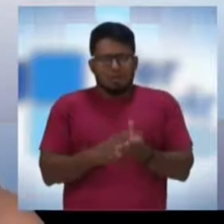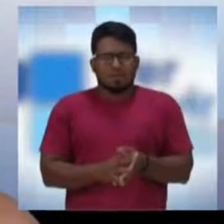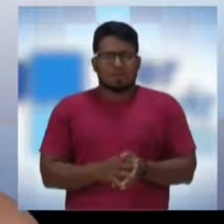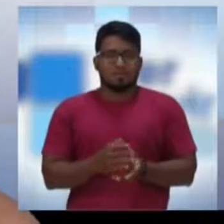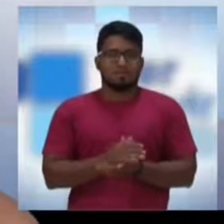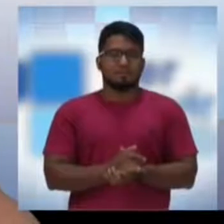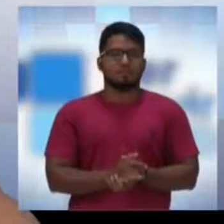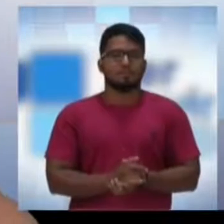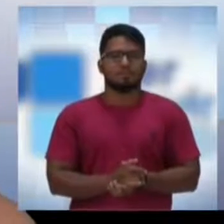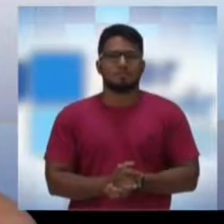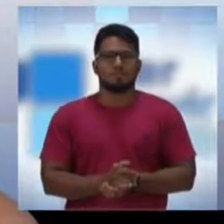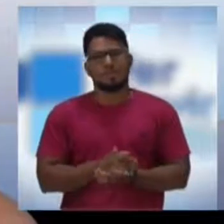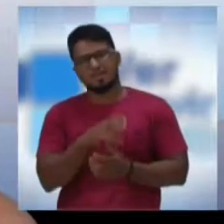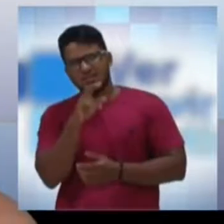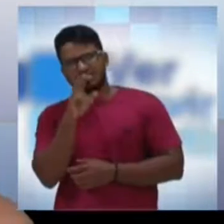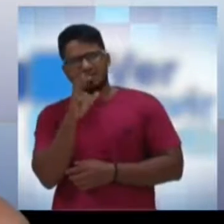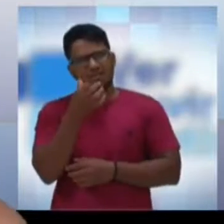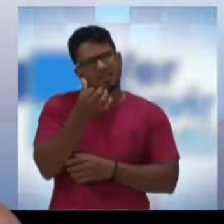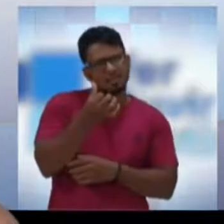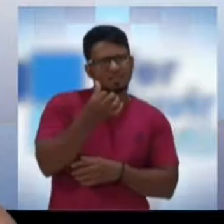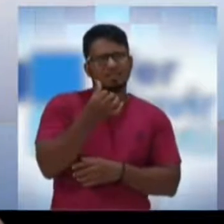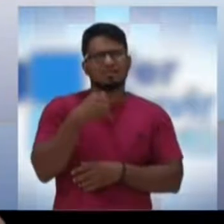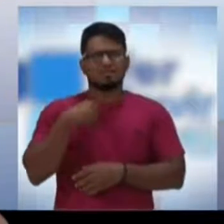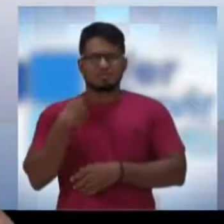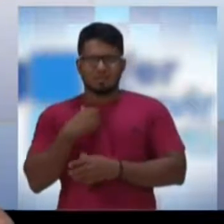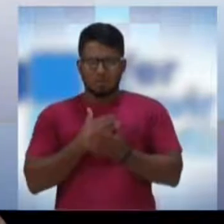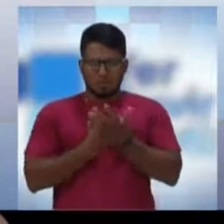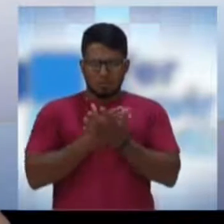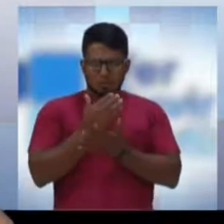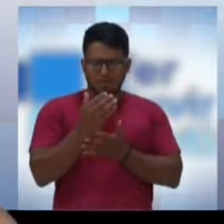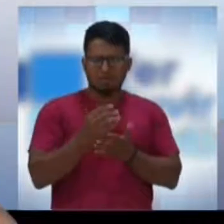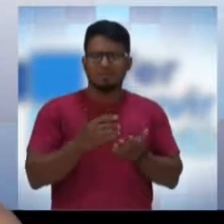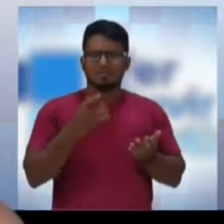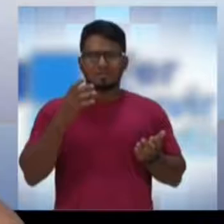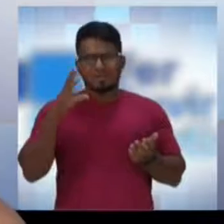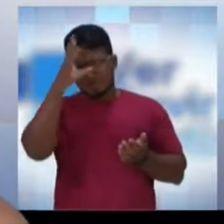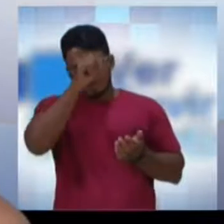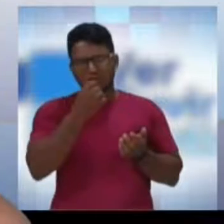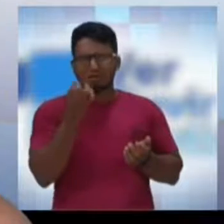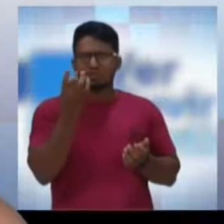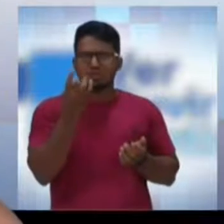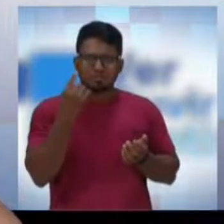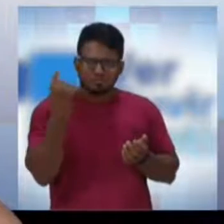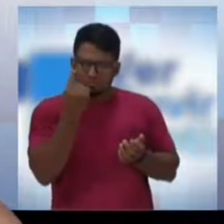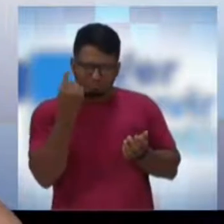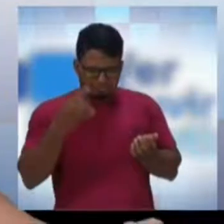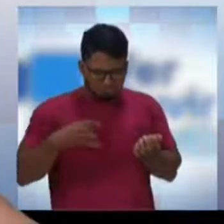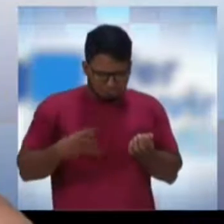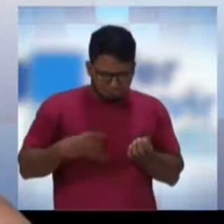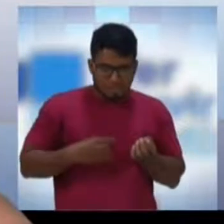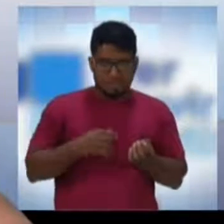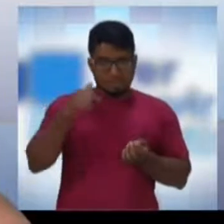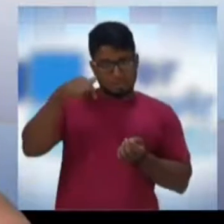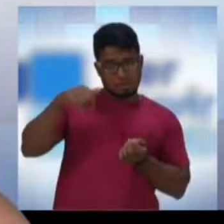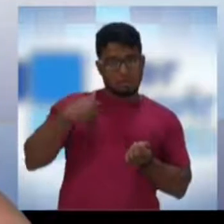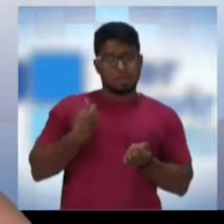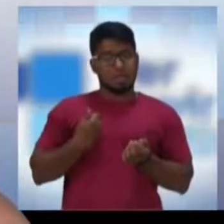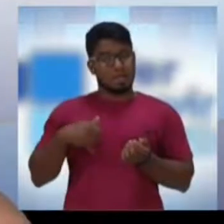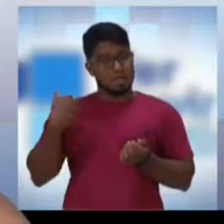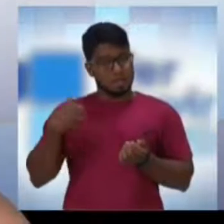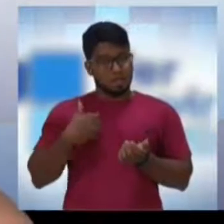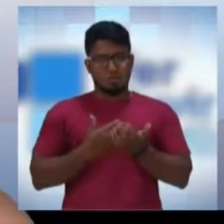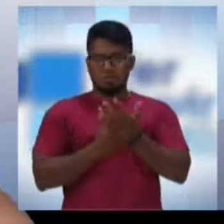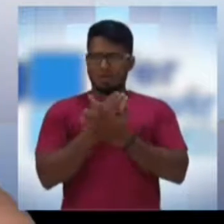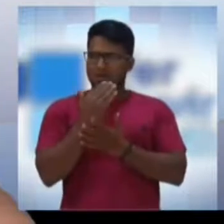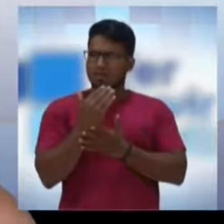E aí com 6 anos eu comecei a tentar aprender só. Aí com 7 anos eu comecei